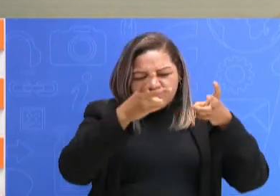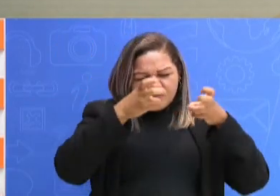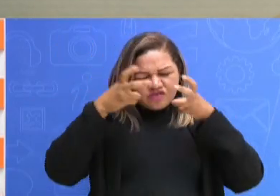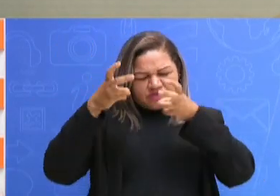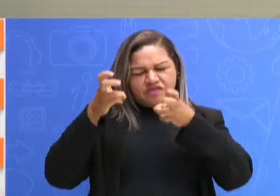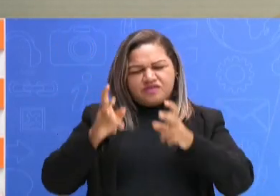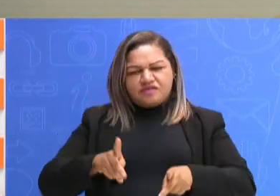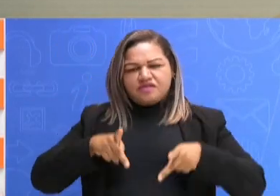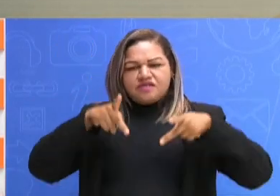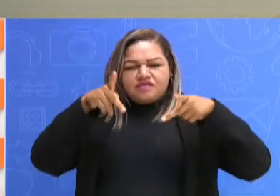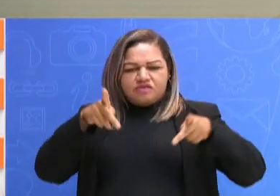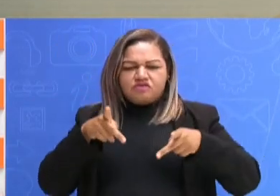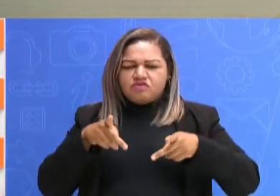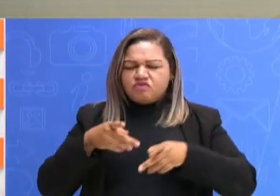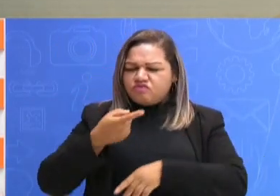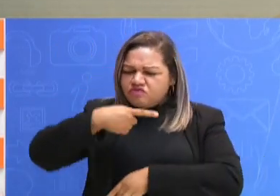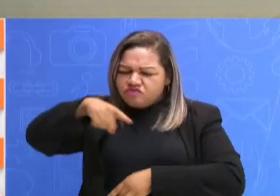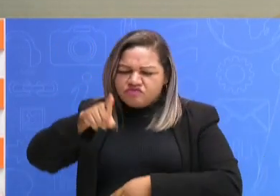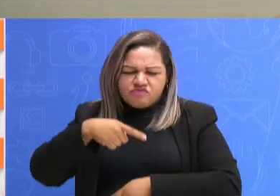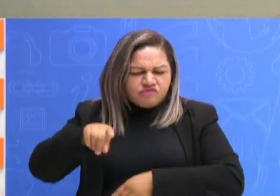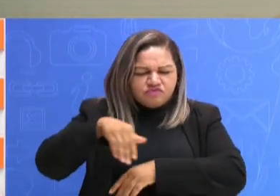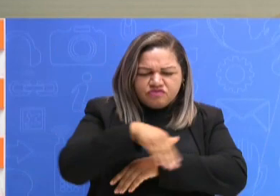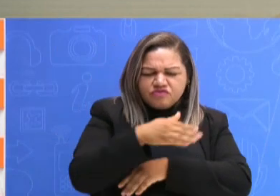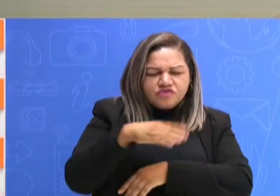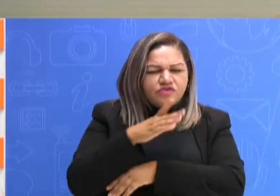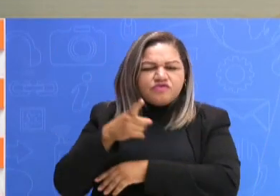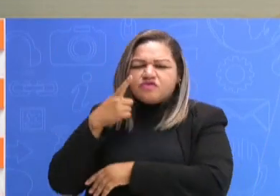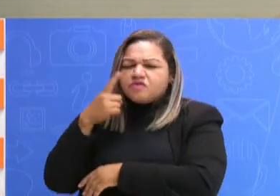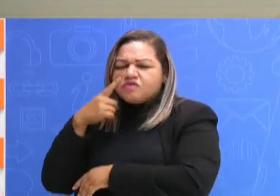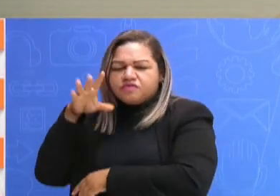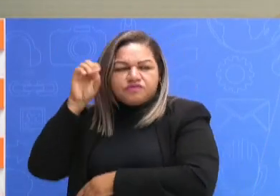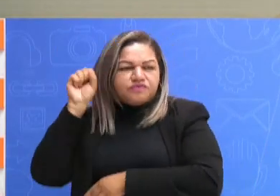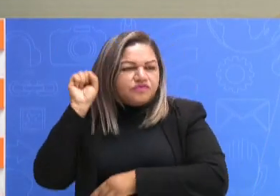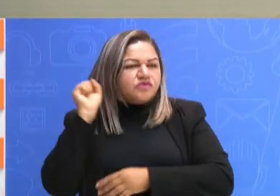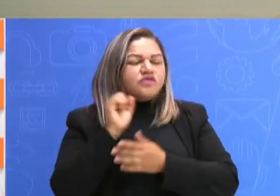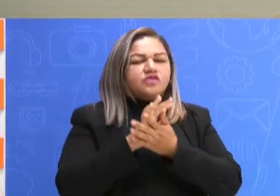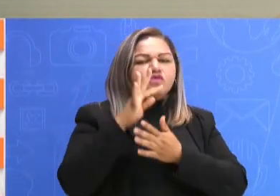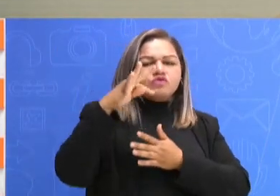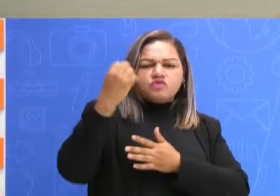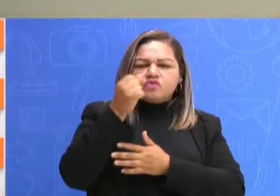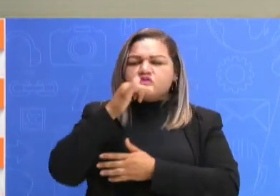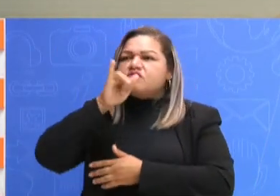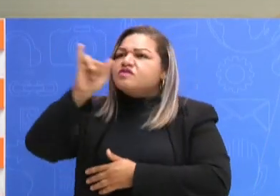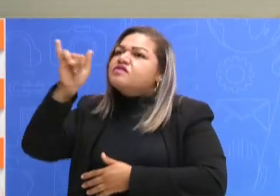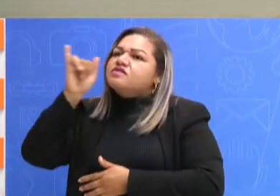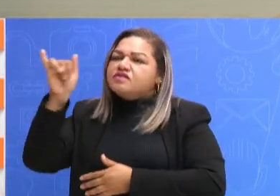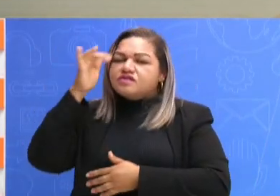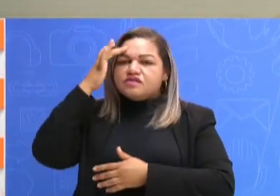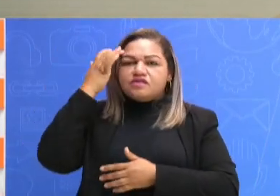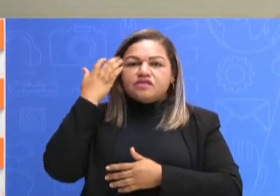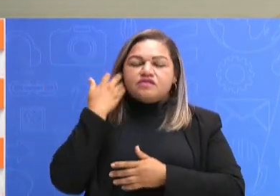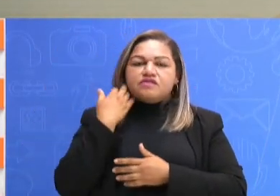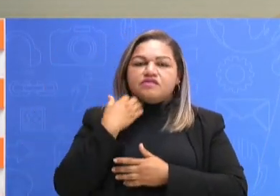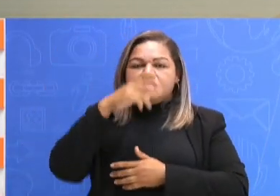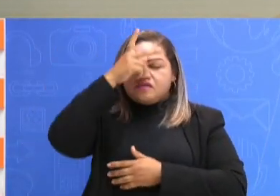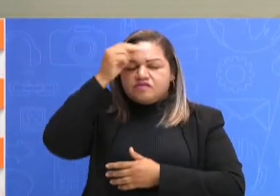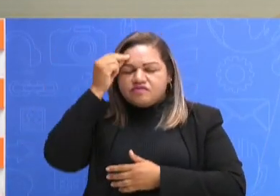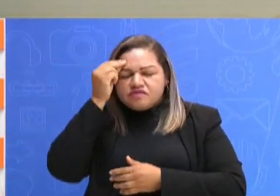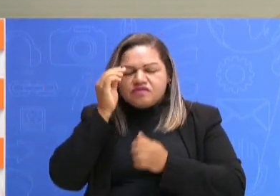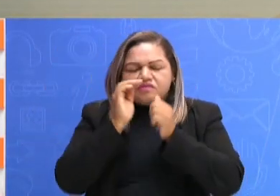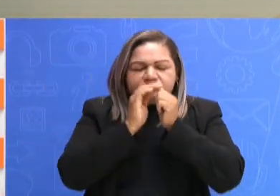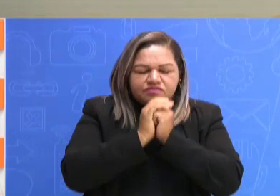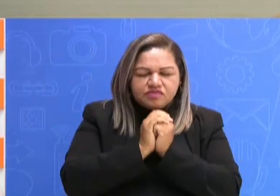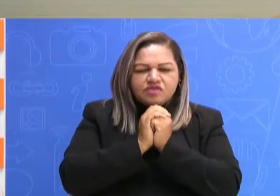Augusto, quem eu escuto, quem eu vejo, está todo mundo dizendo a mesma coisa. Prefeito, conte com nossas